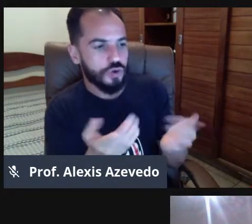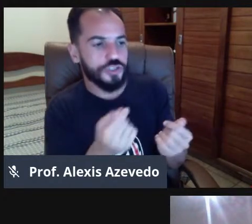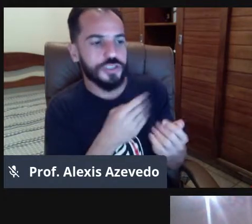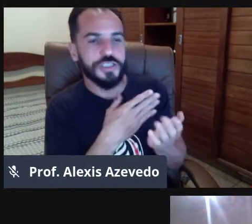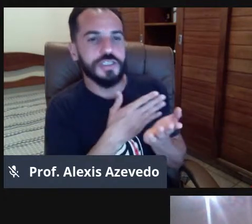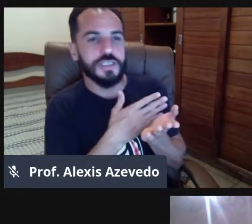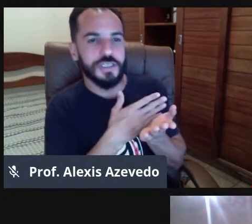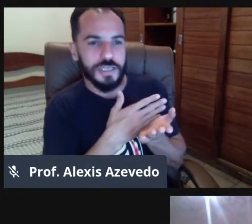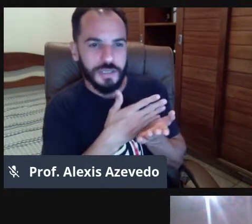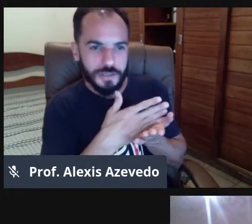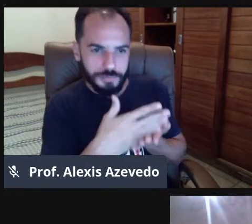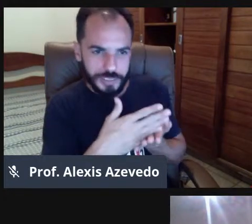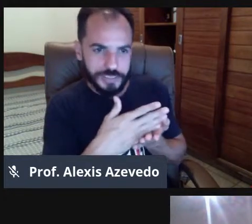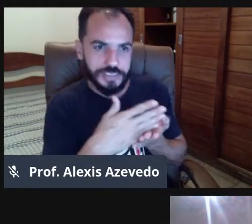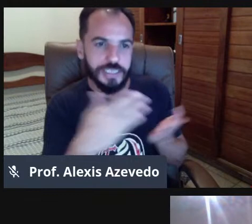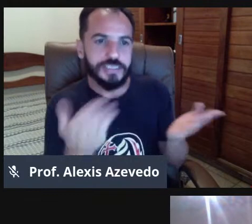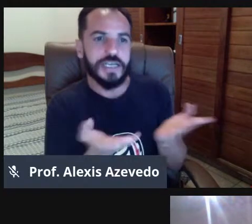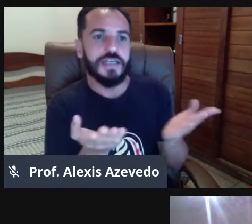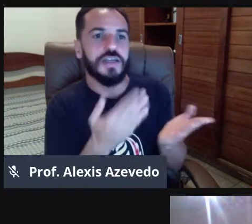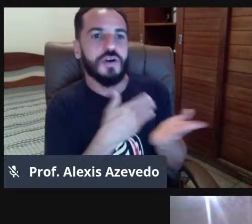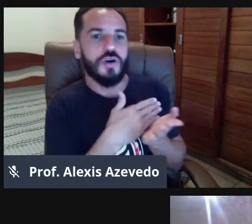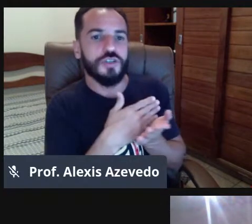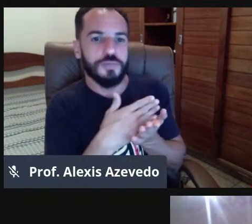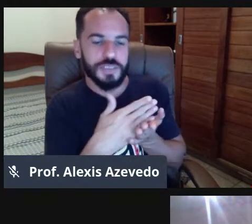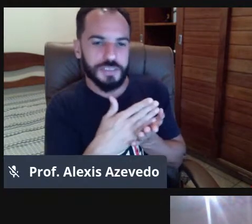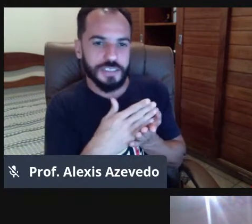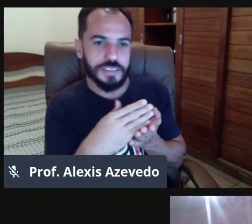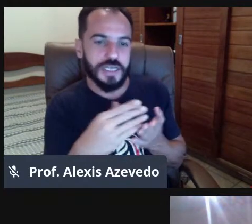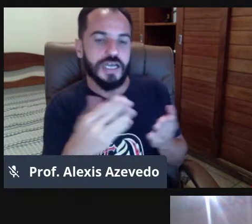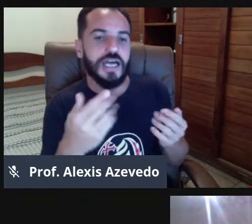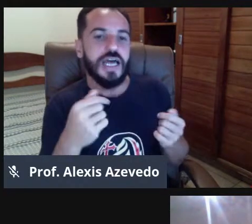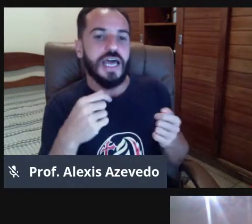pré-matrícula, disciplinas eletivas,